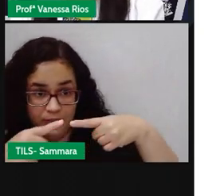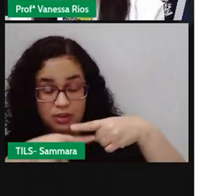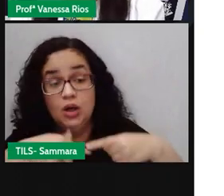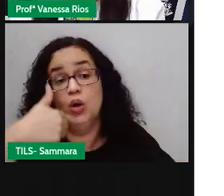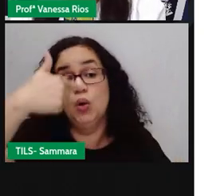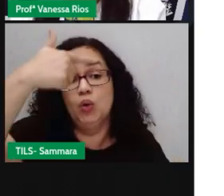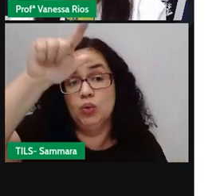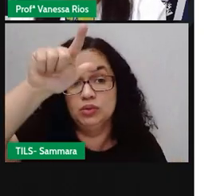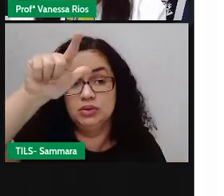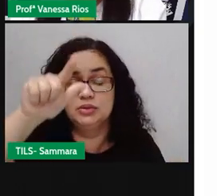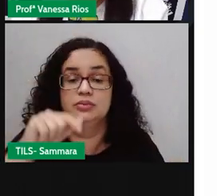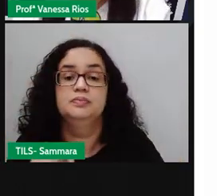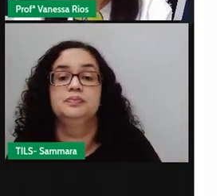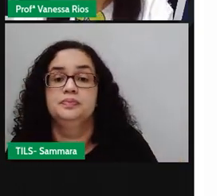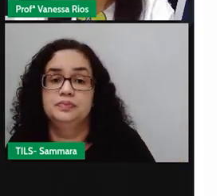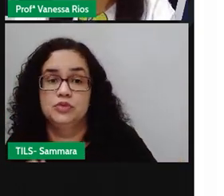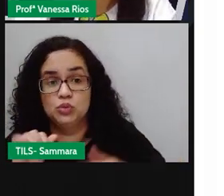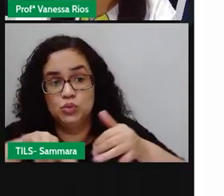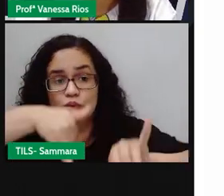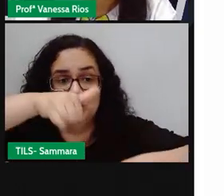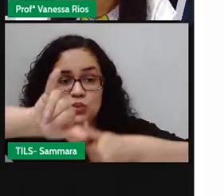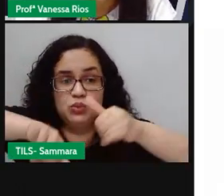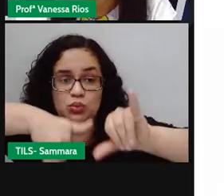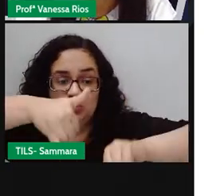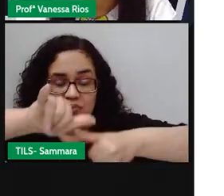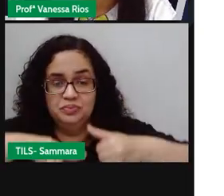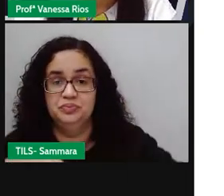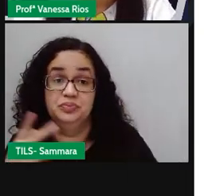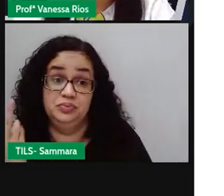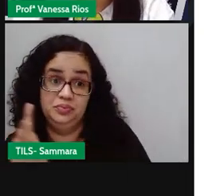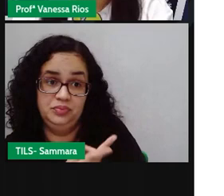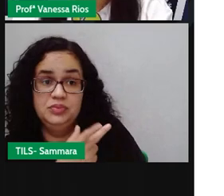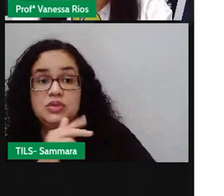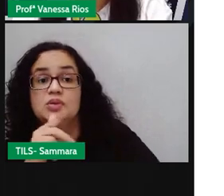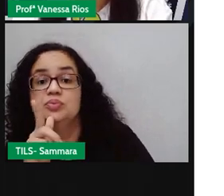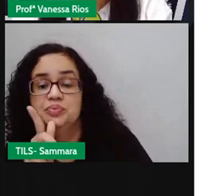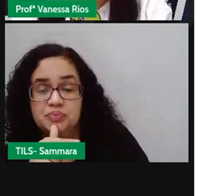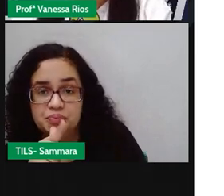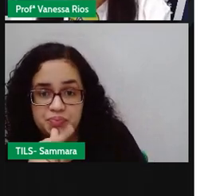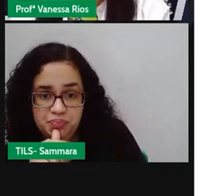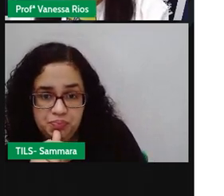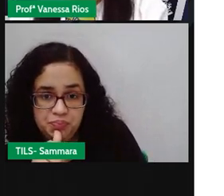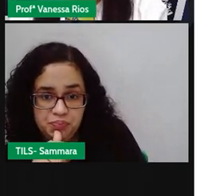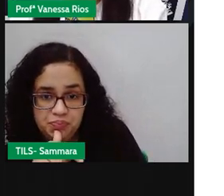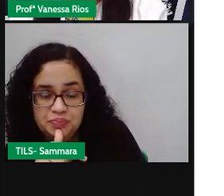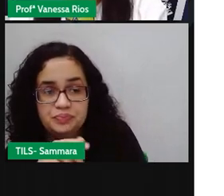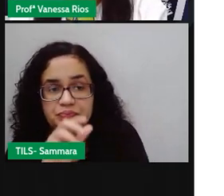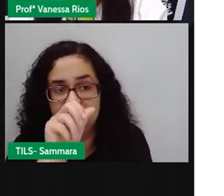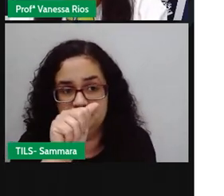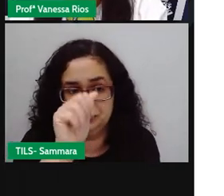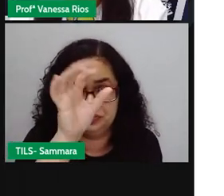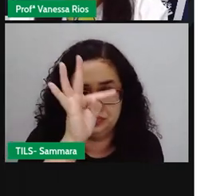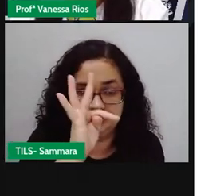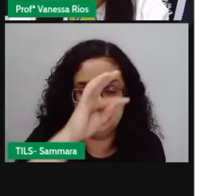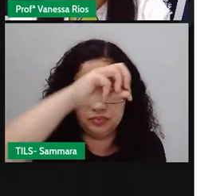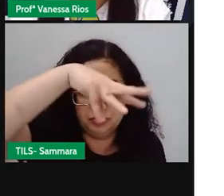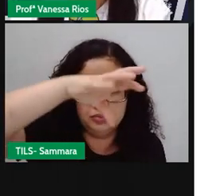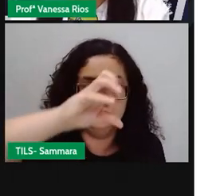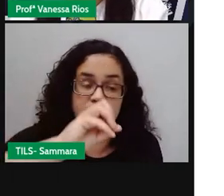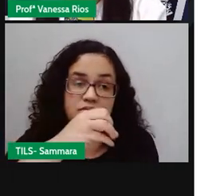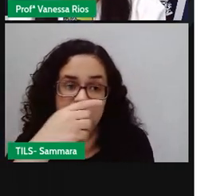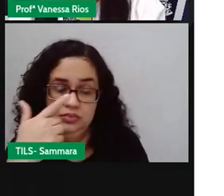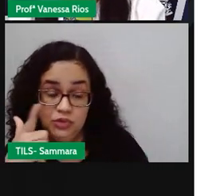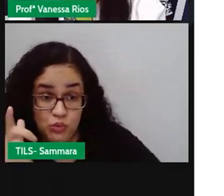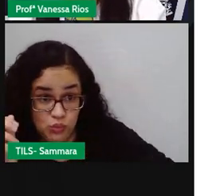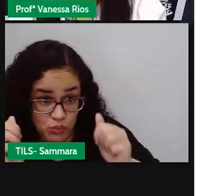outras substâncias. A gente viu o que acontece lá com a água, que junta aí, ó, o átomo de oxigênio com o átomo